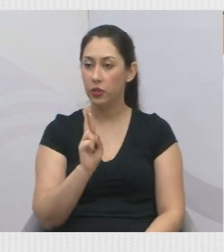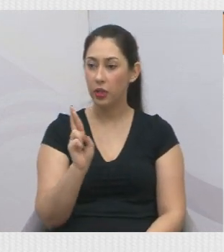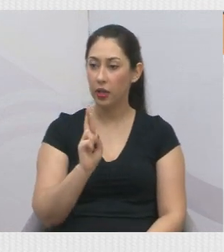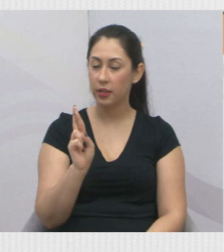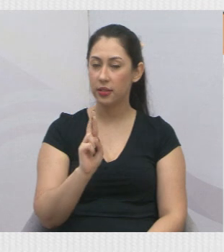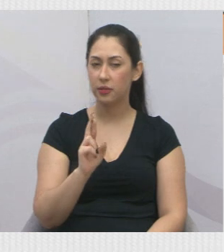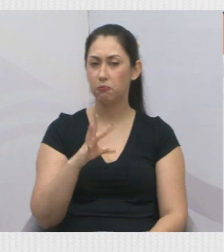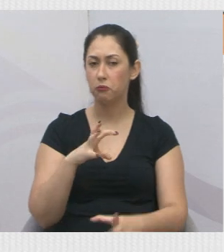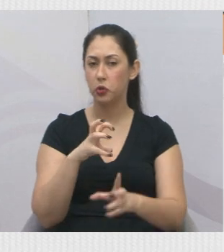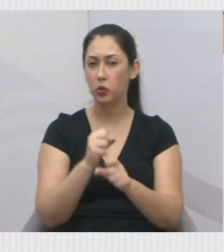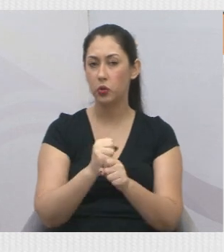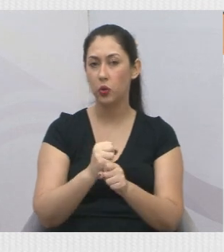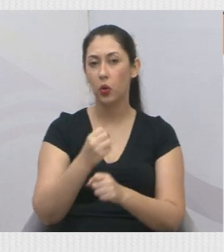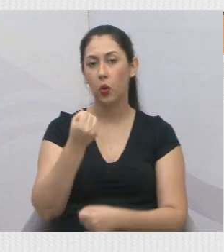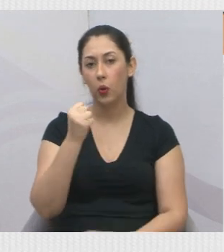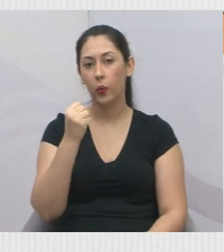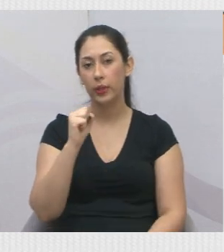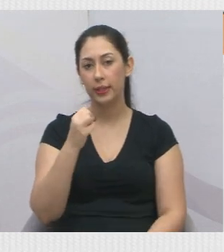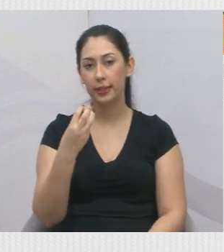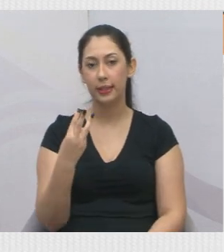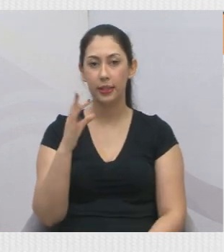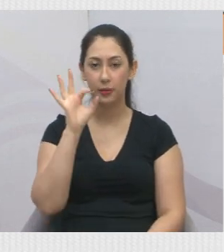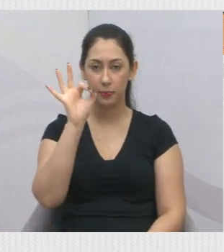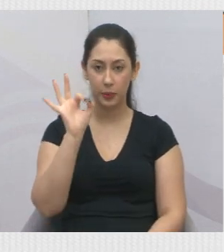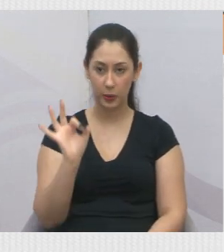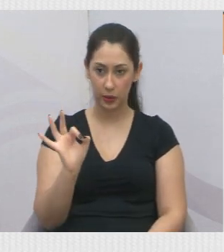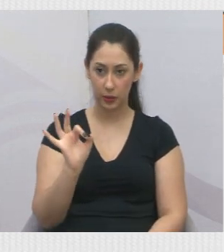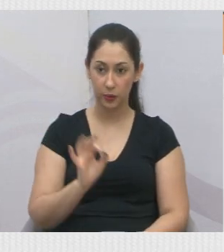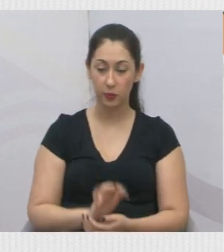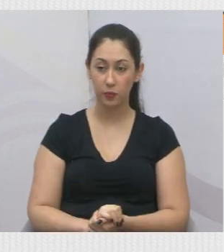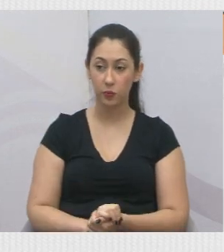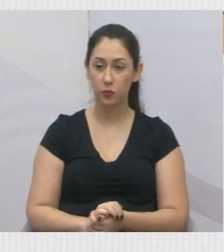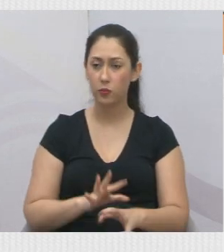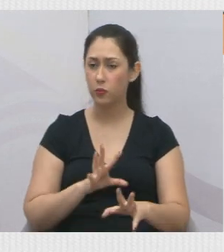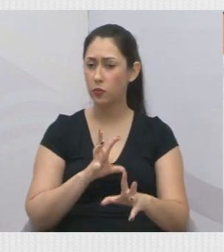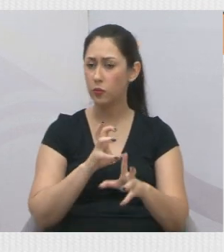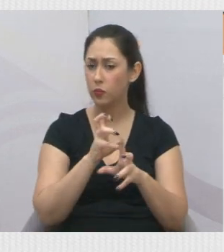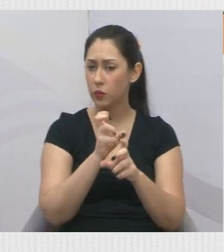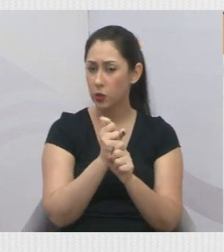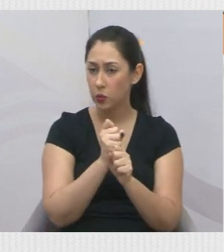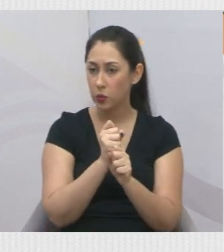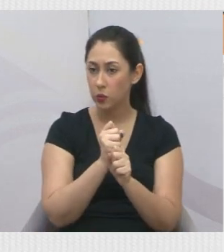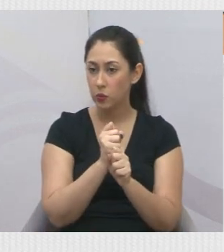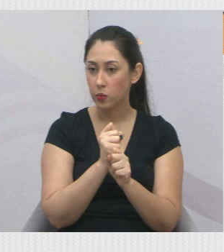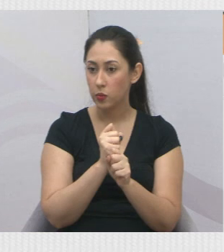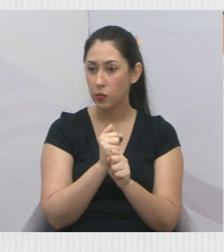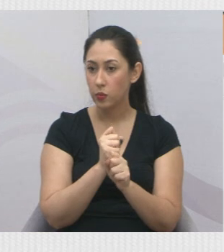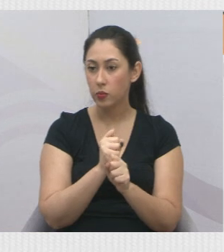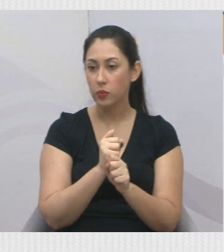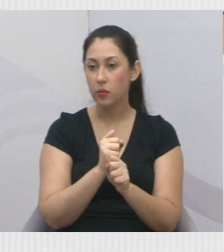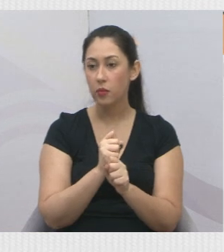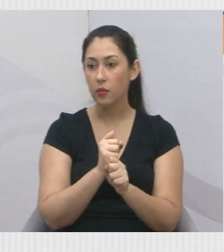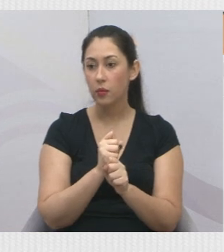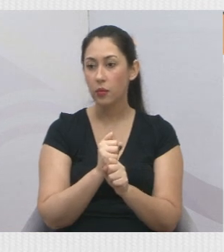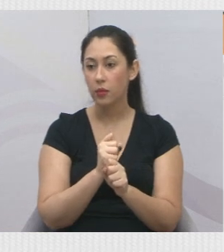62.655, atingindo 83%. Subtotal desse quadrante, atingimos